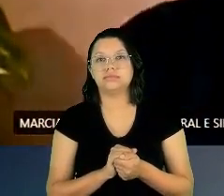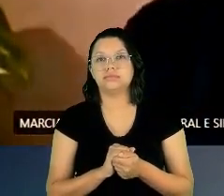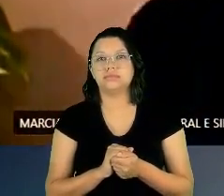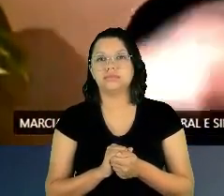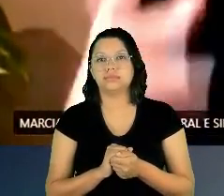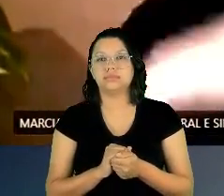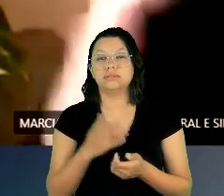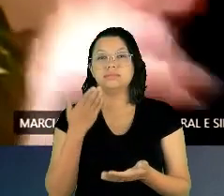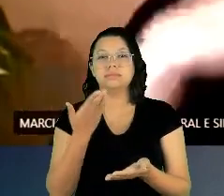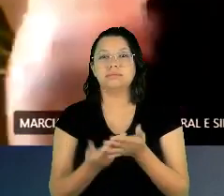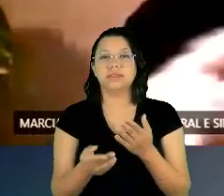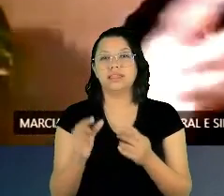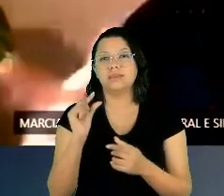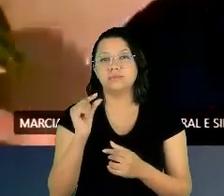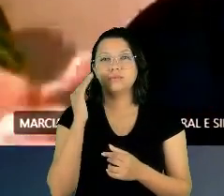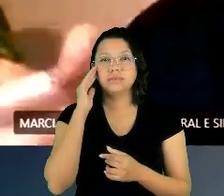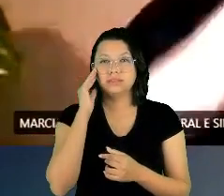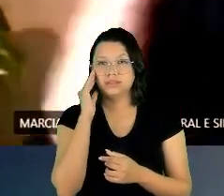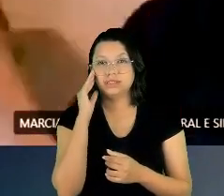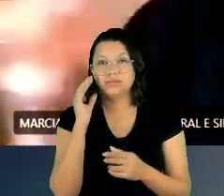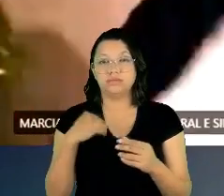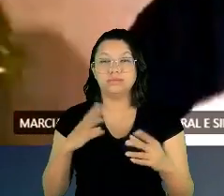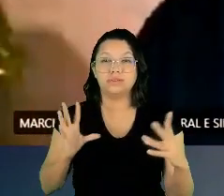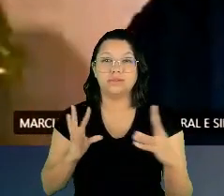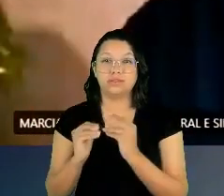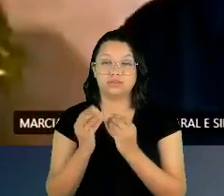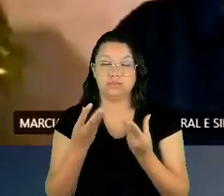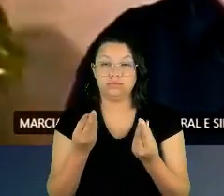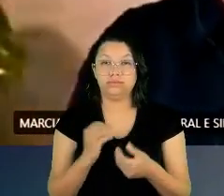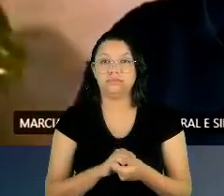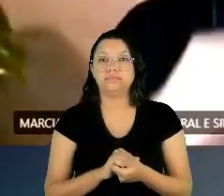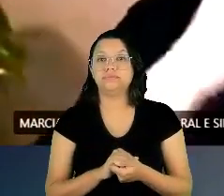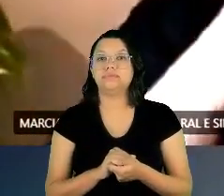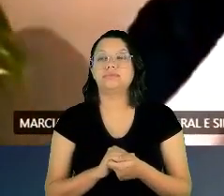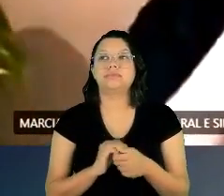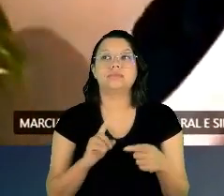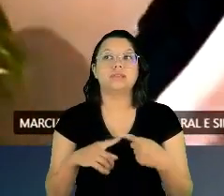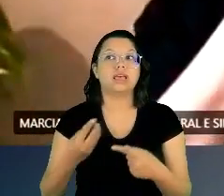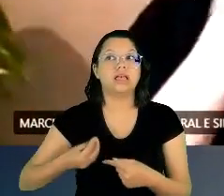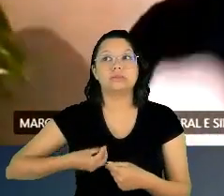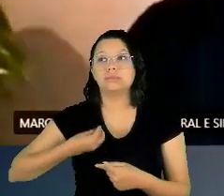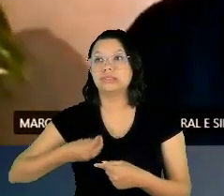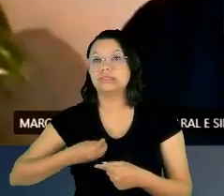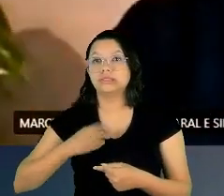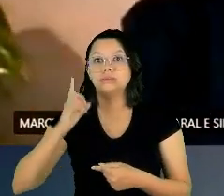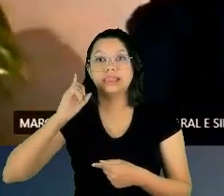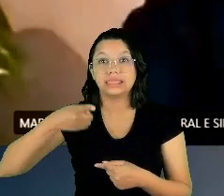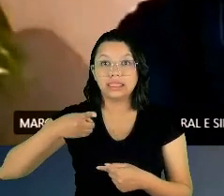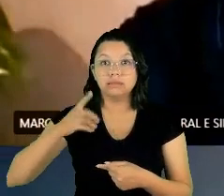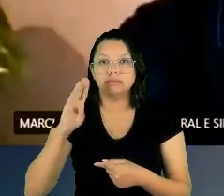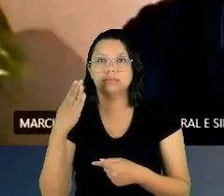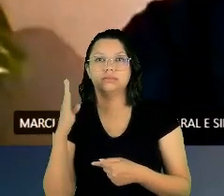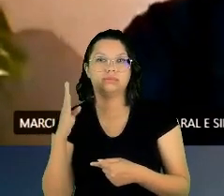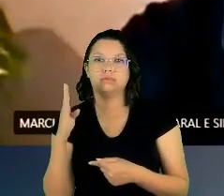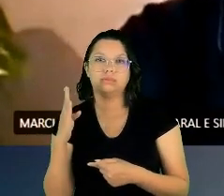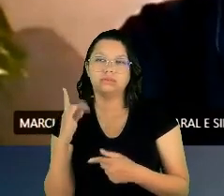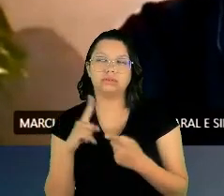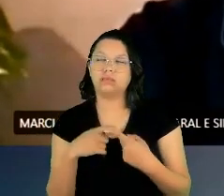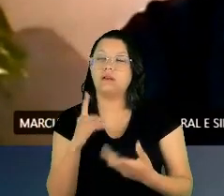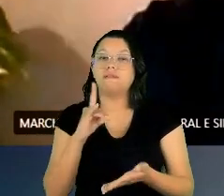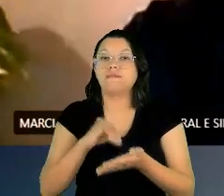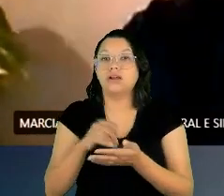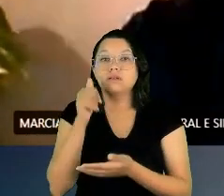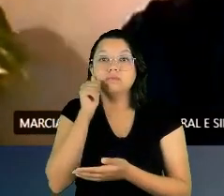perdão. Acabou ficando meio sem sentido, que eu resumi tanto. Entendi. Não existe um